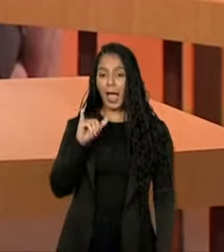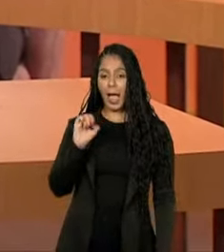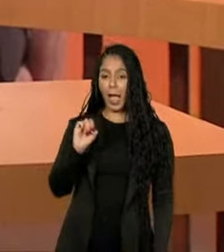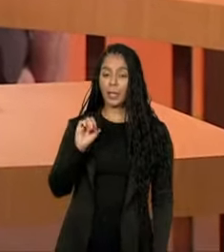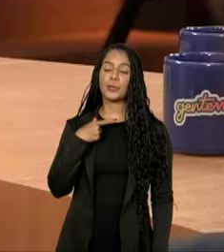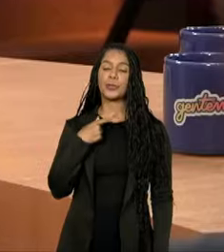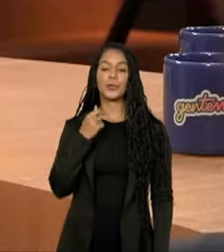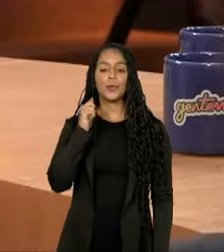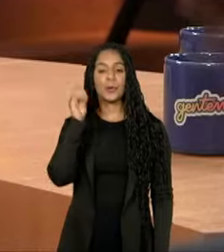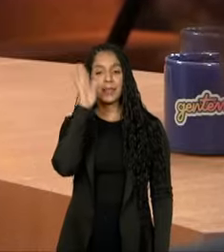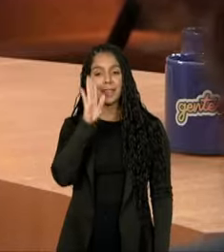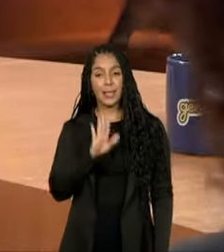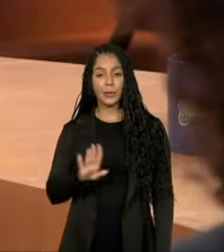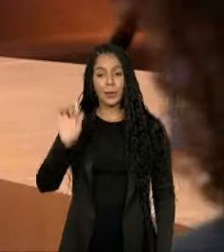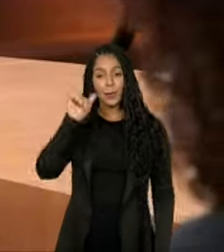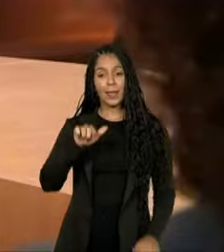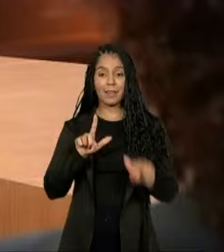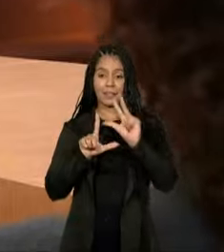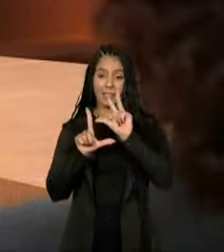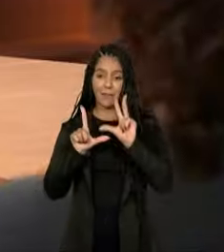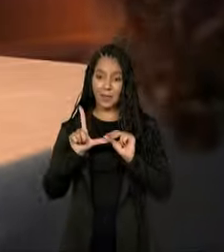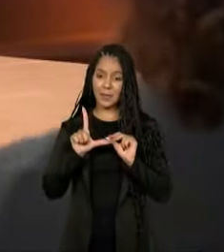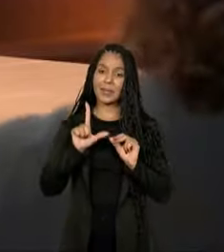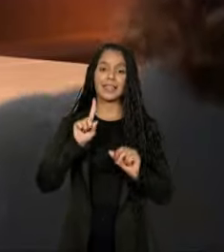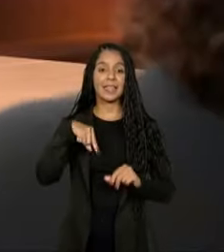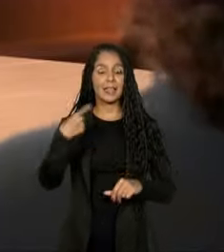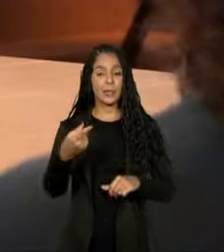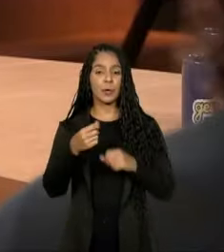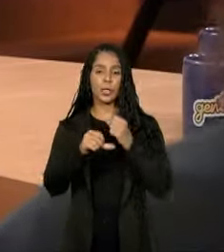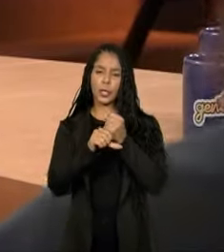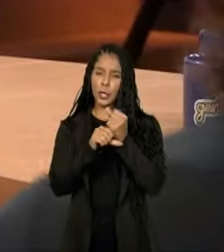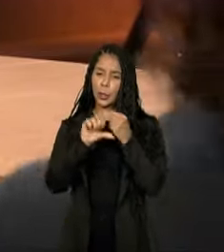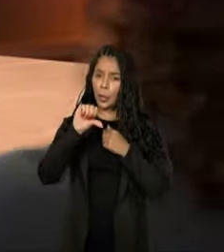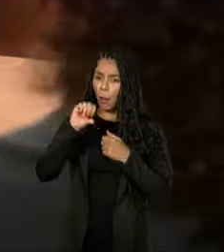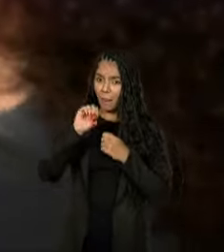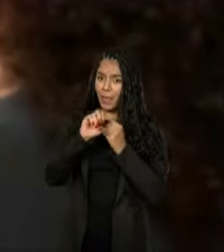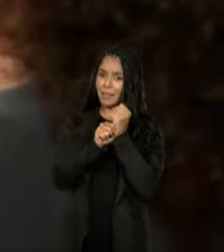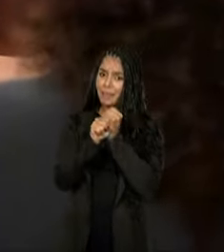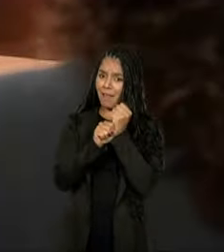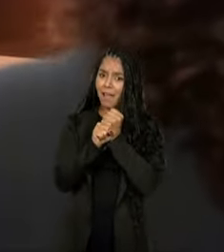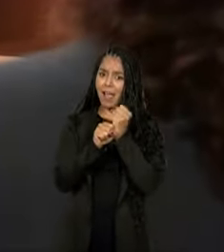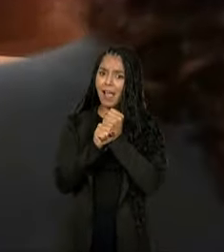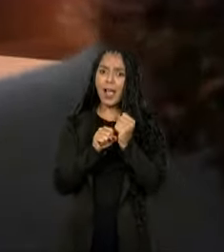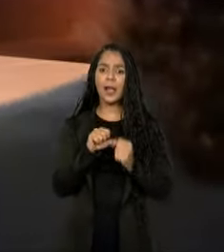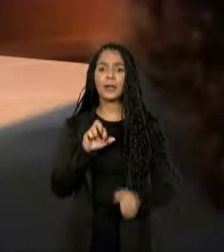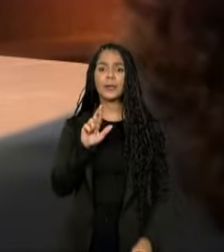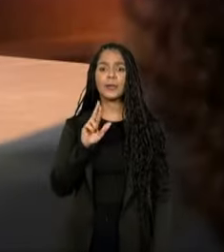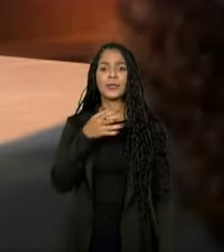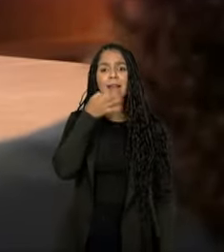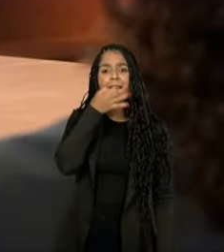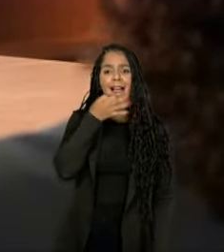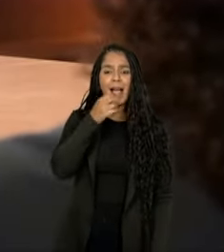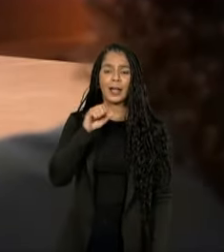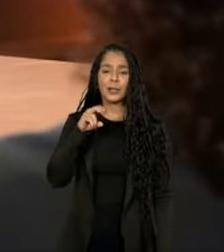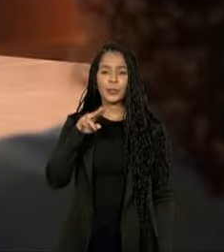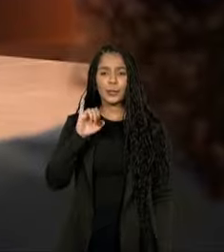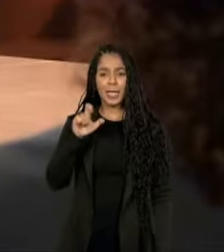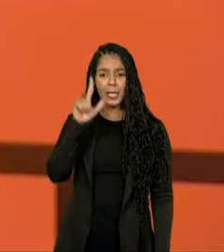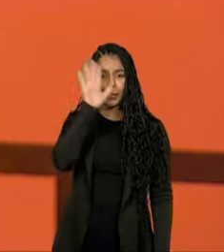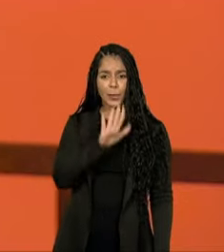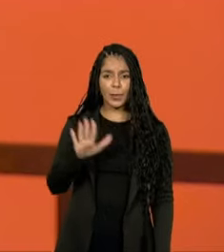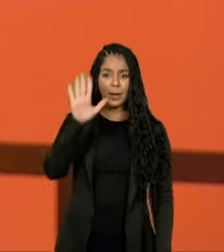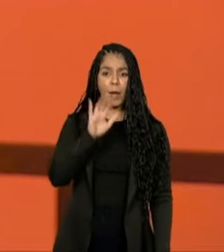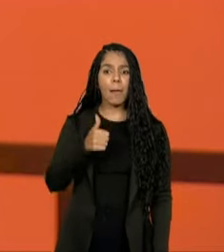Olha, gente, Lu, depois de 90 anos de Rádio Nacional, você vai ser a primeira mulher a narrar um jogo de futebol, é